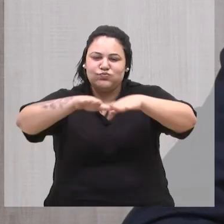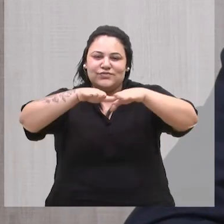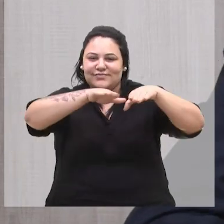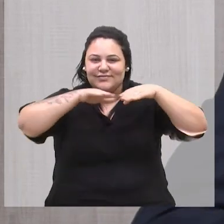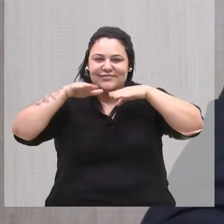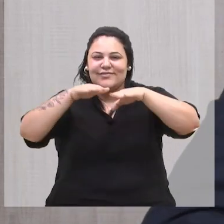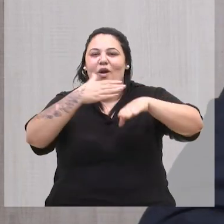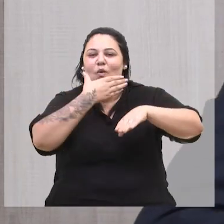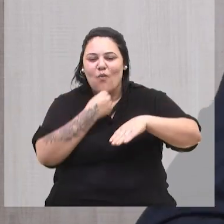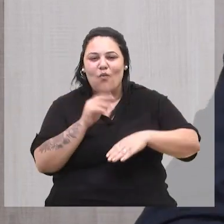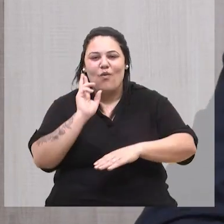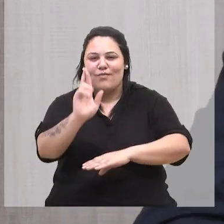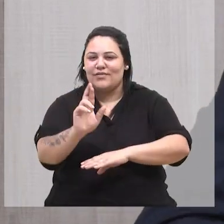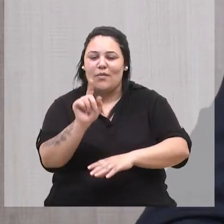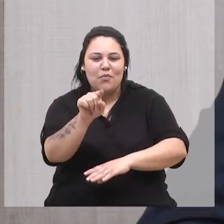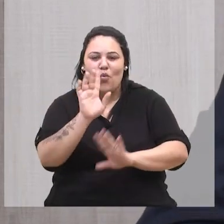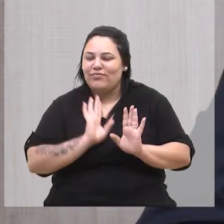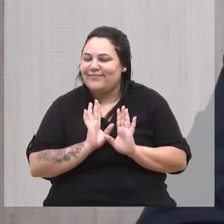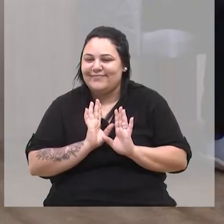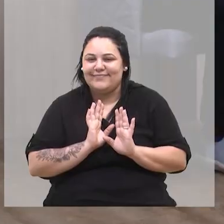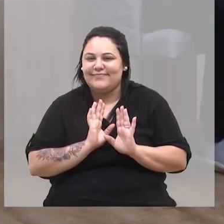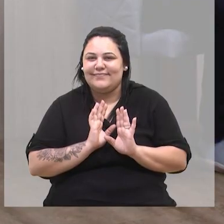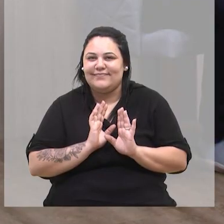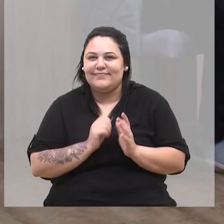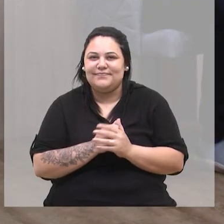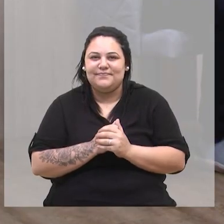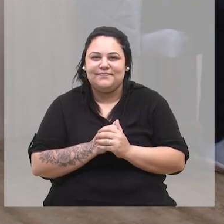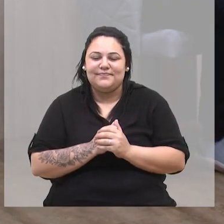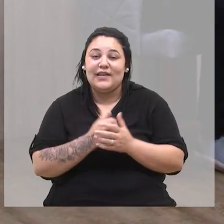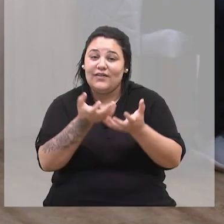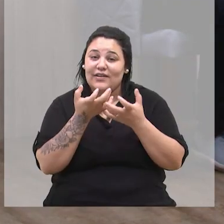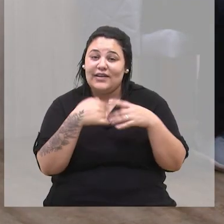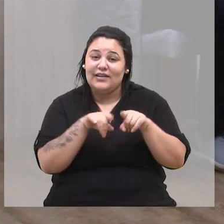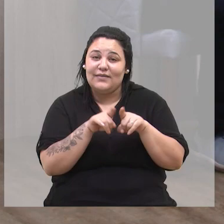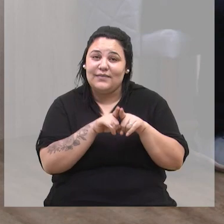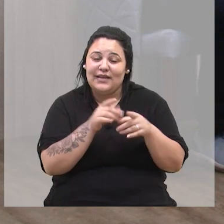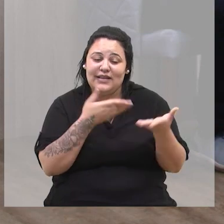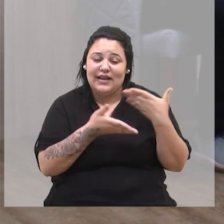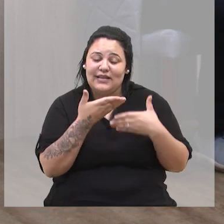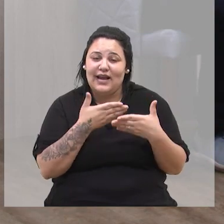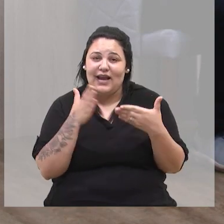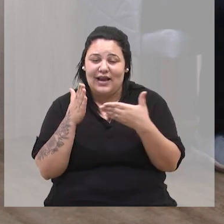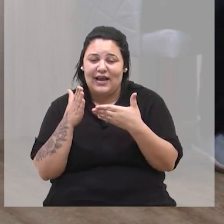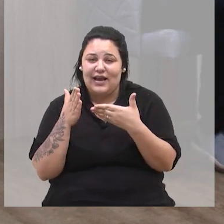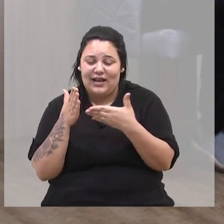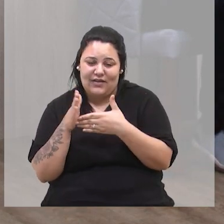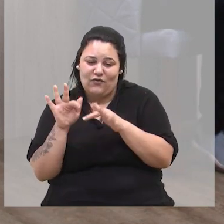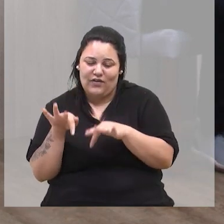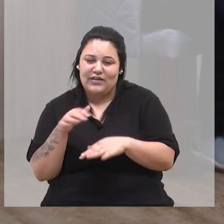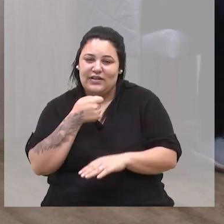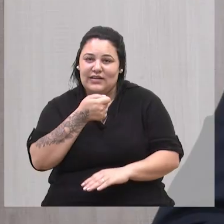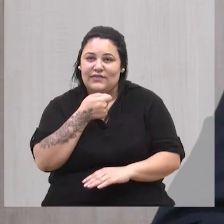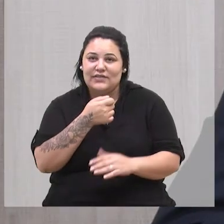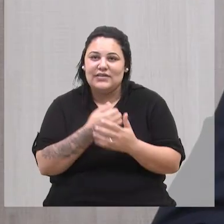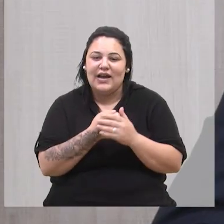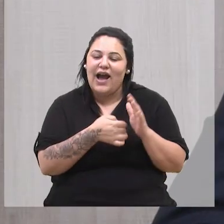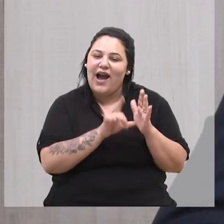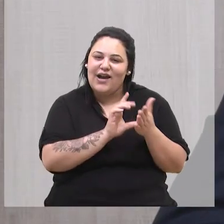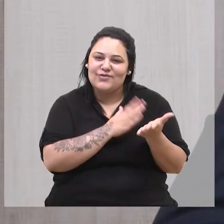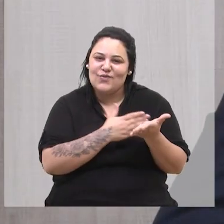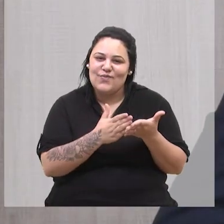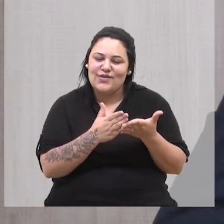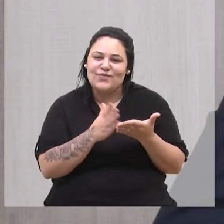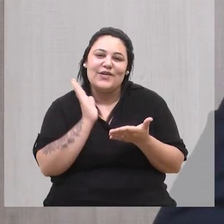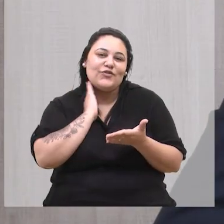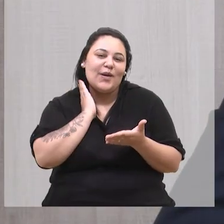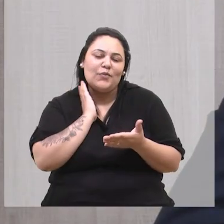patamar igualitário de representatividade. Ponto. Eu gostaria de tratar nessa reta final, professora, antes do início